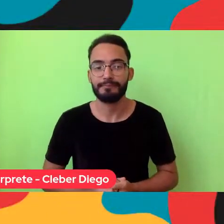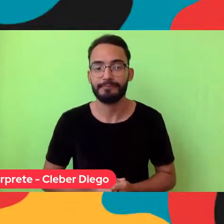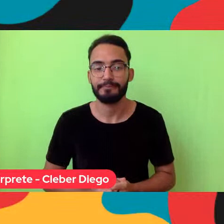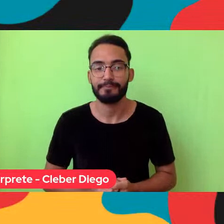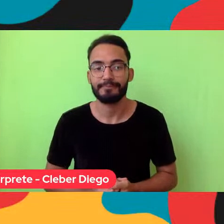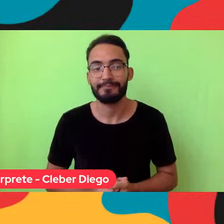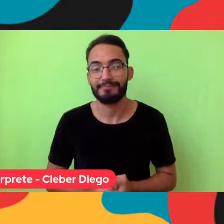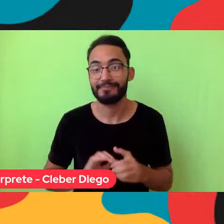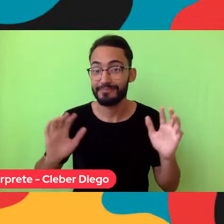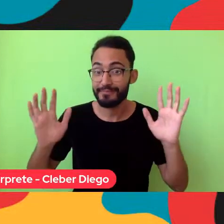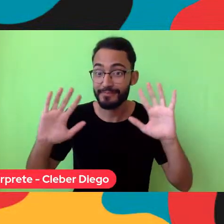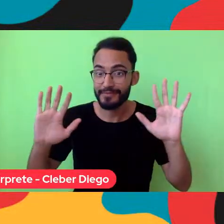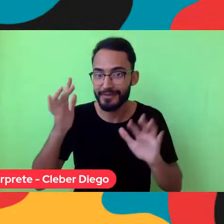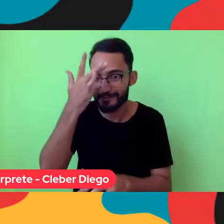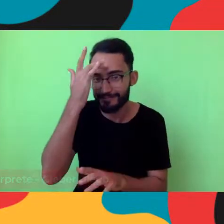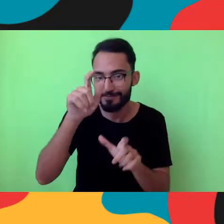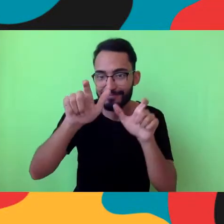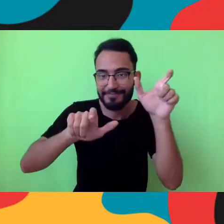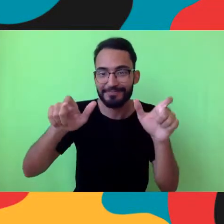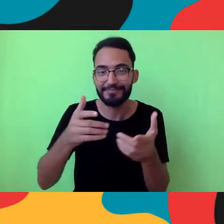Olá, pessoal!